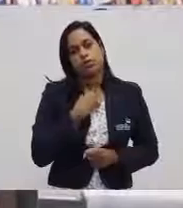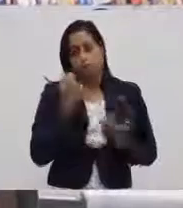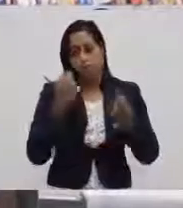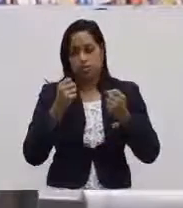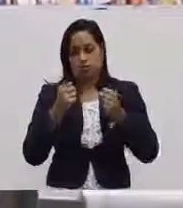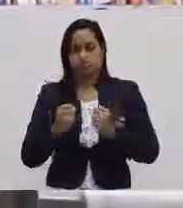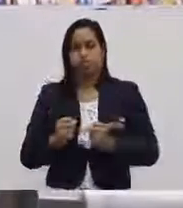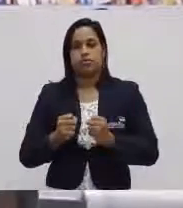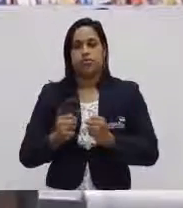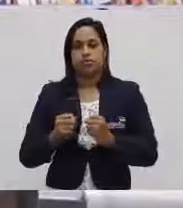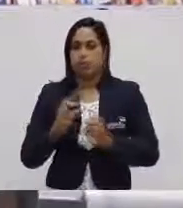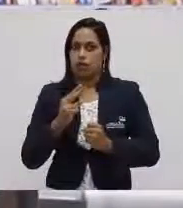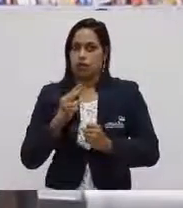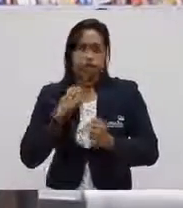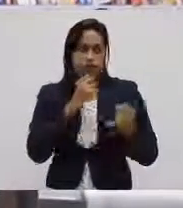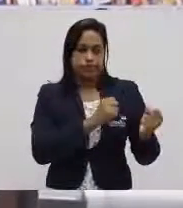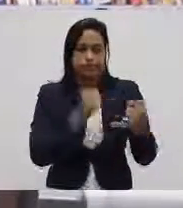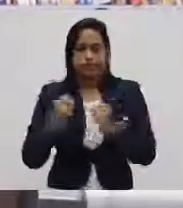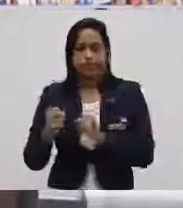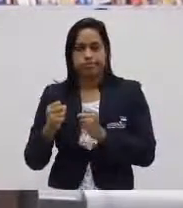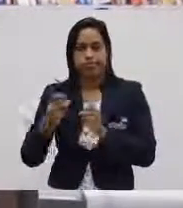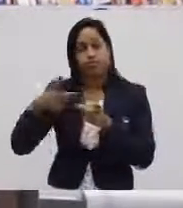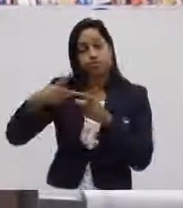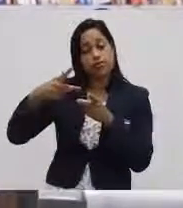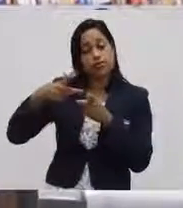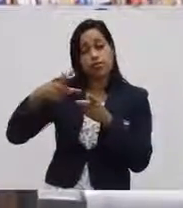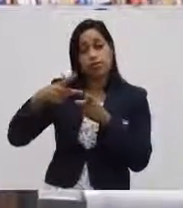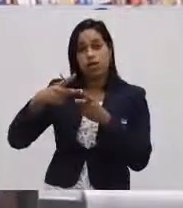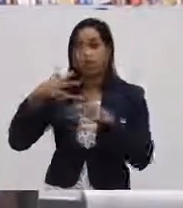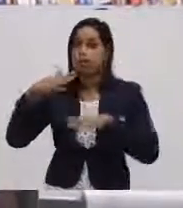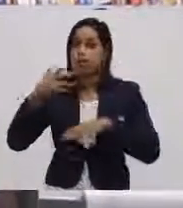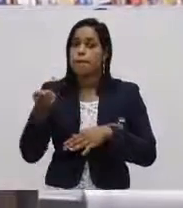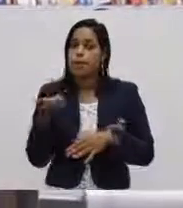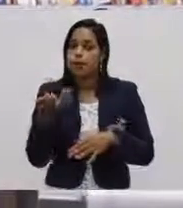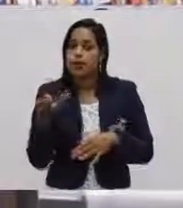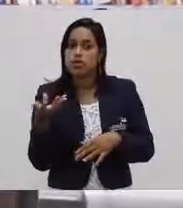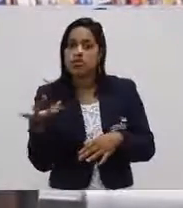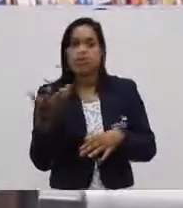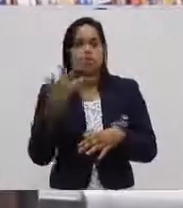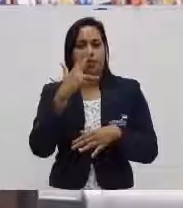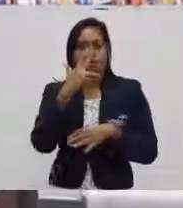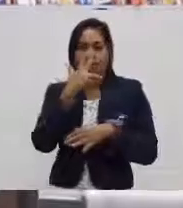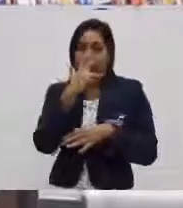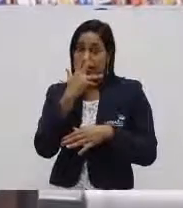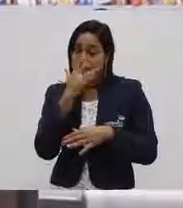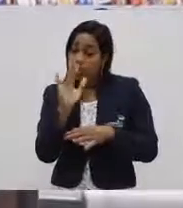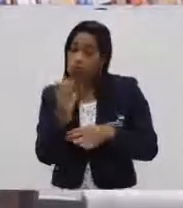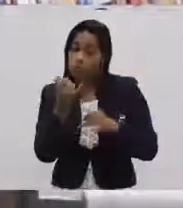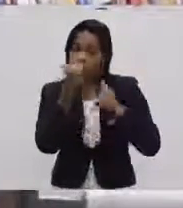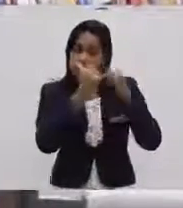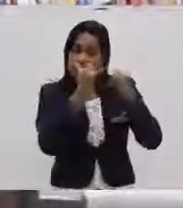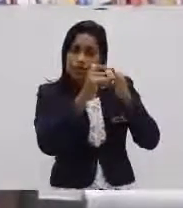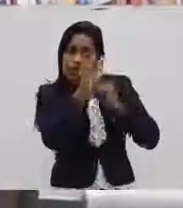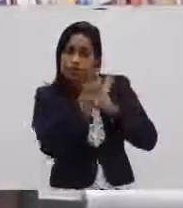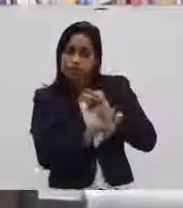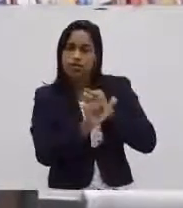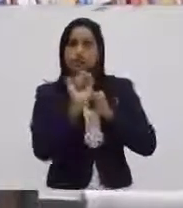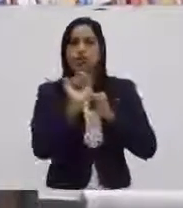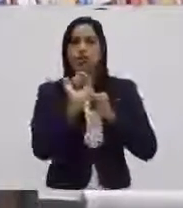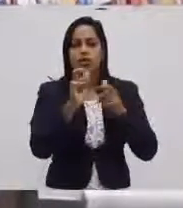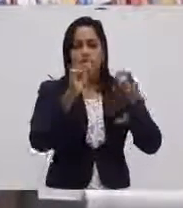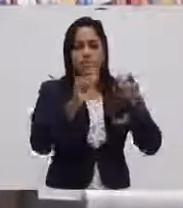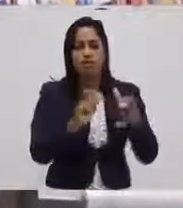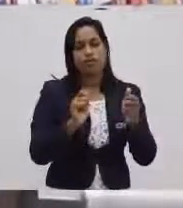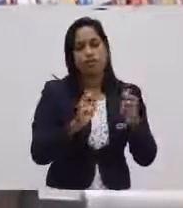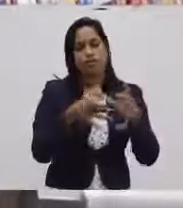O segundo tipo de arranjo físico é o por processo. Processos similares ou com necessidades similares são